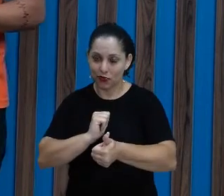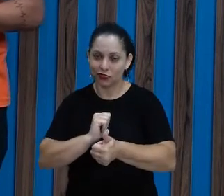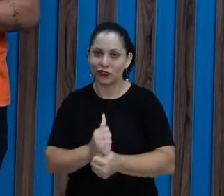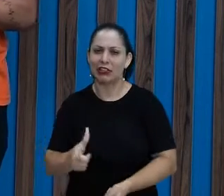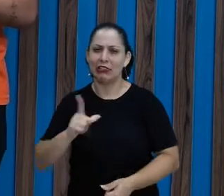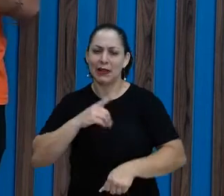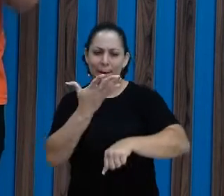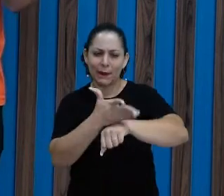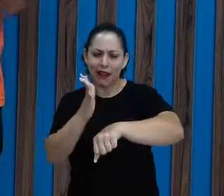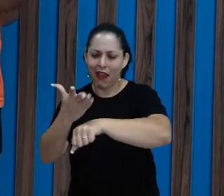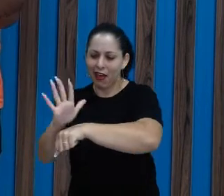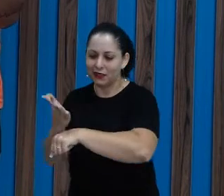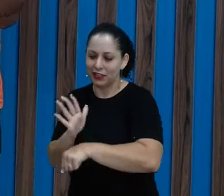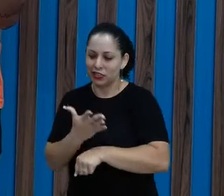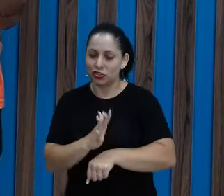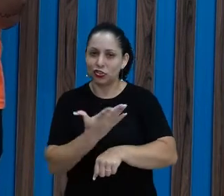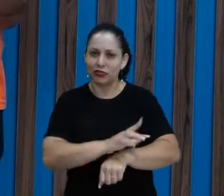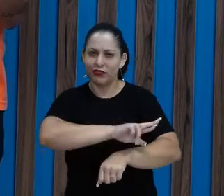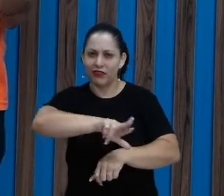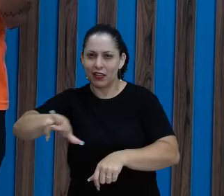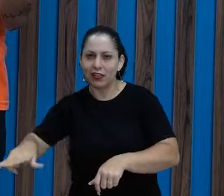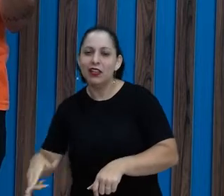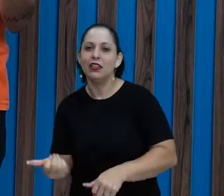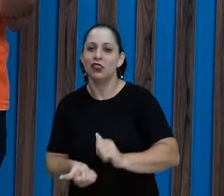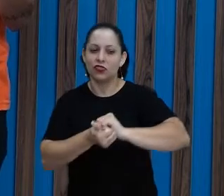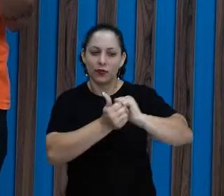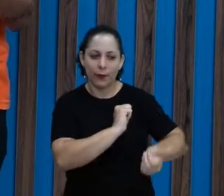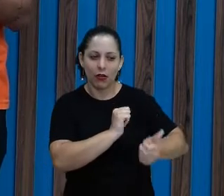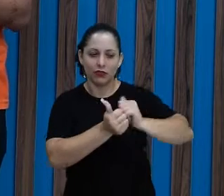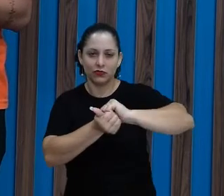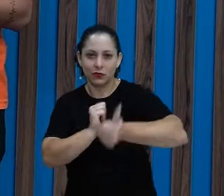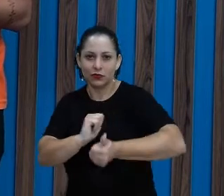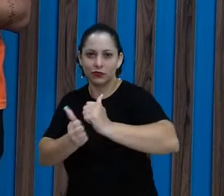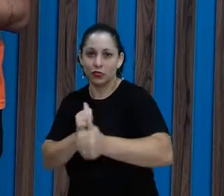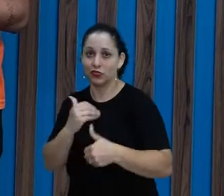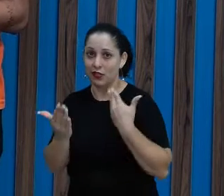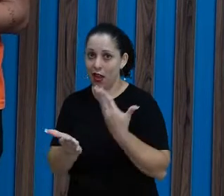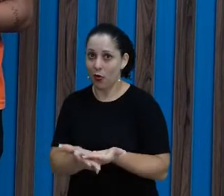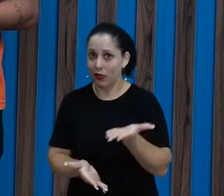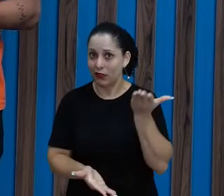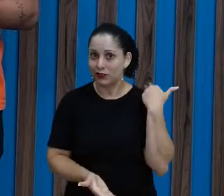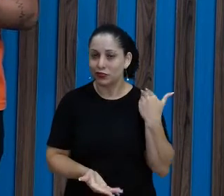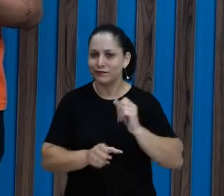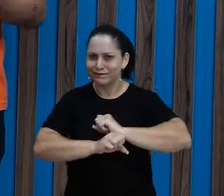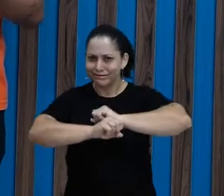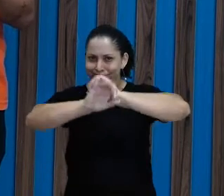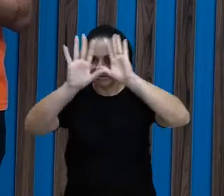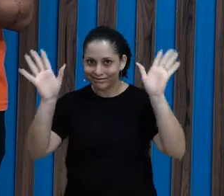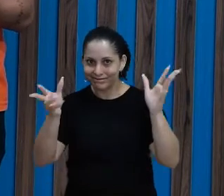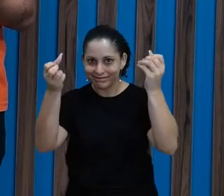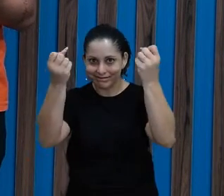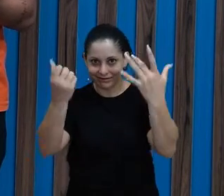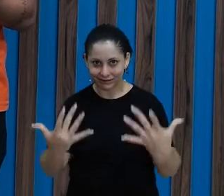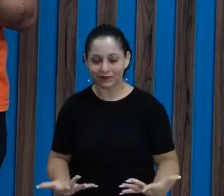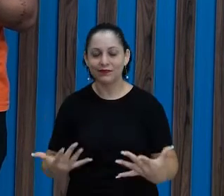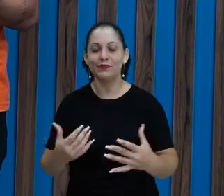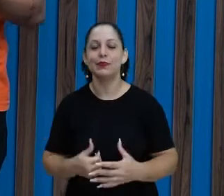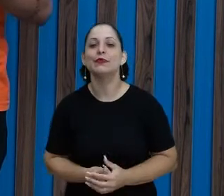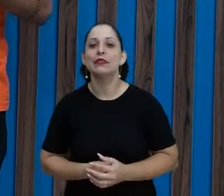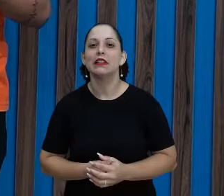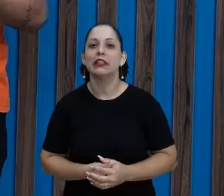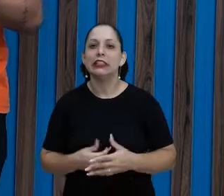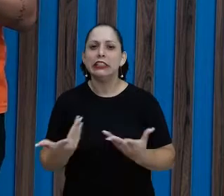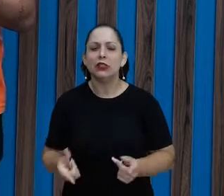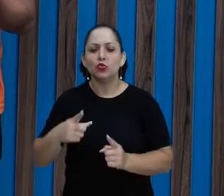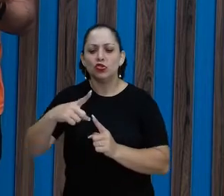aquelas práticas esportivas, que também a gente já falou na aula anterior, sobre a questão